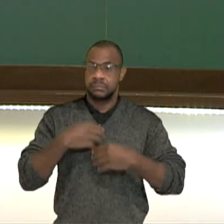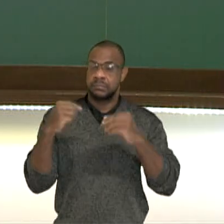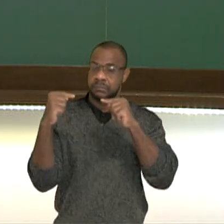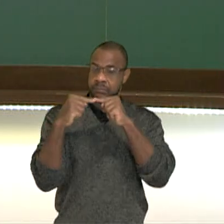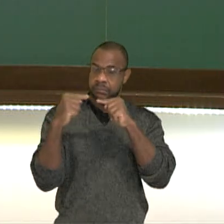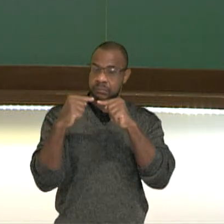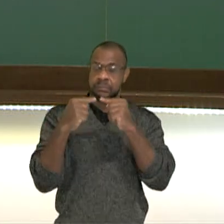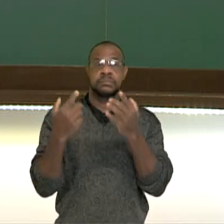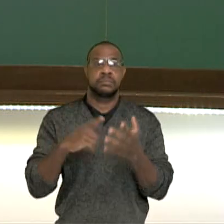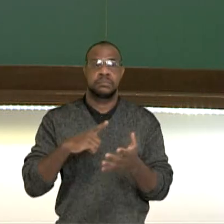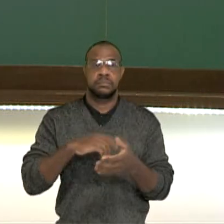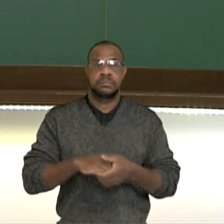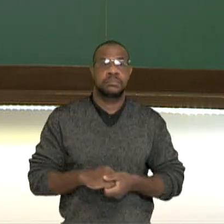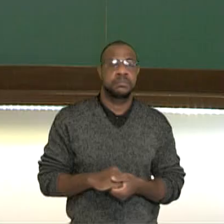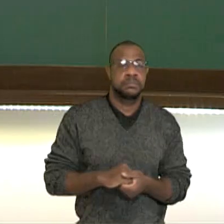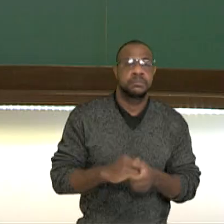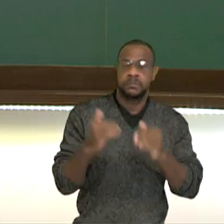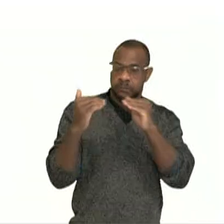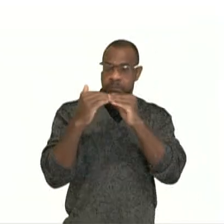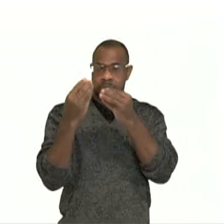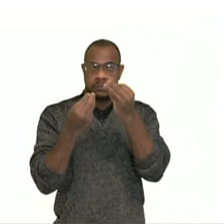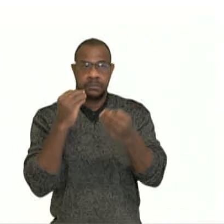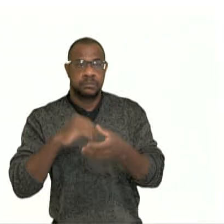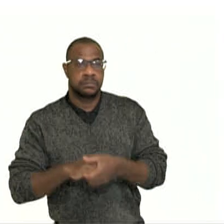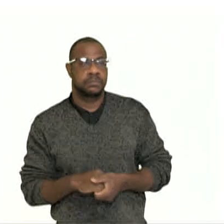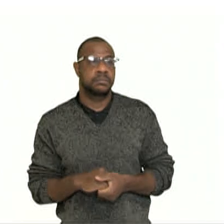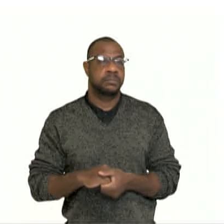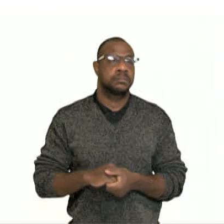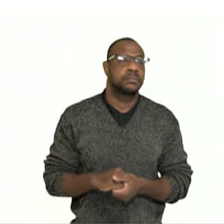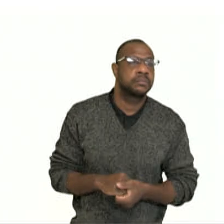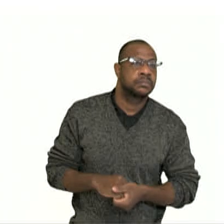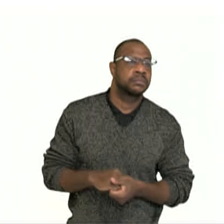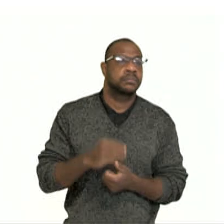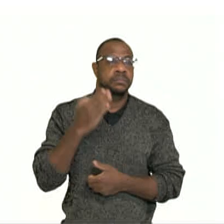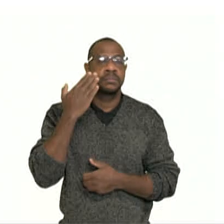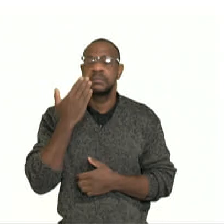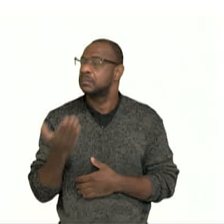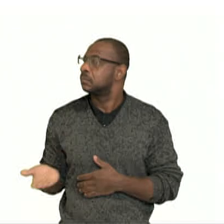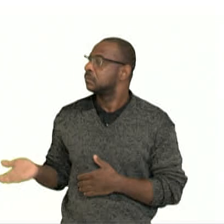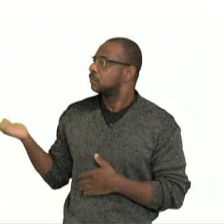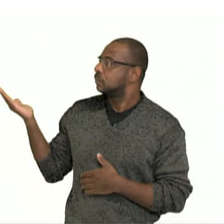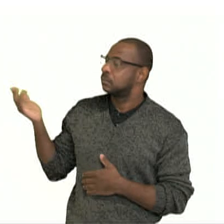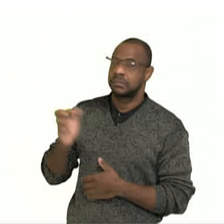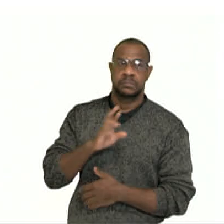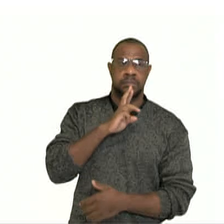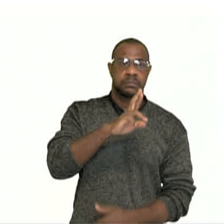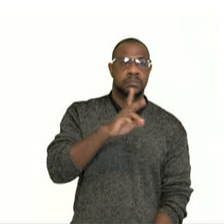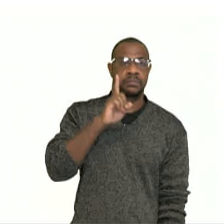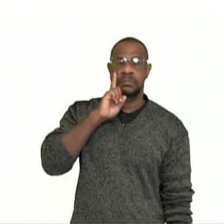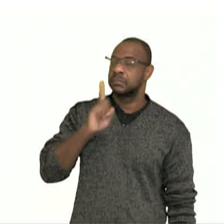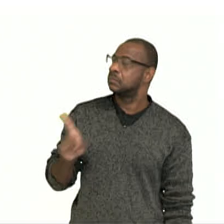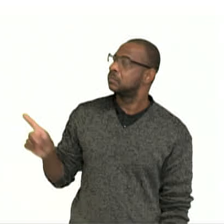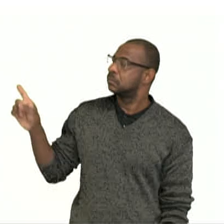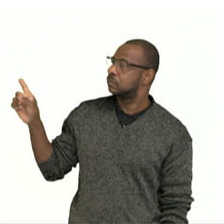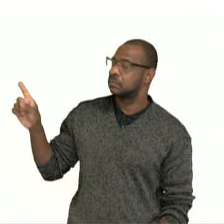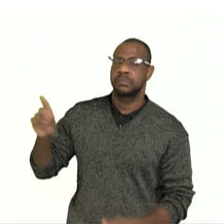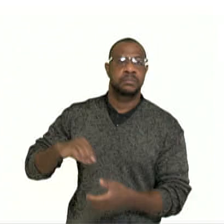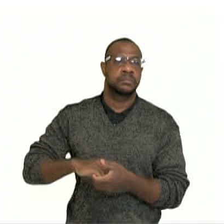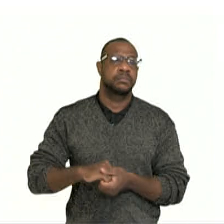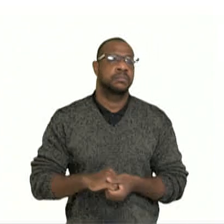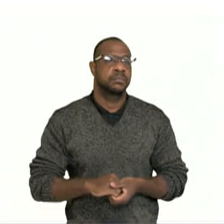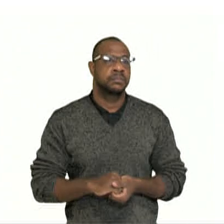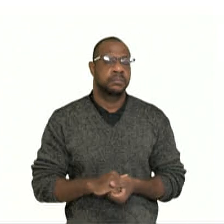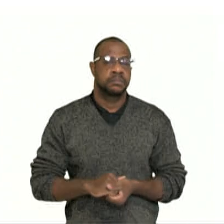sentido. Então nós temos assim, this is Peter, Peter's sister, her name is Carol, her